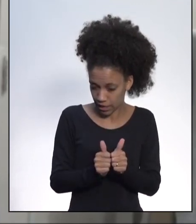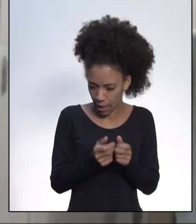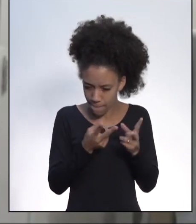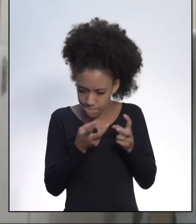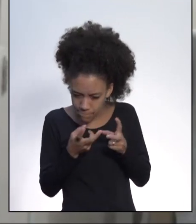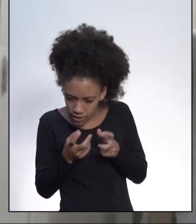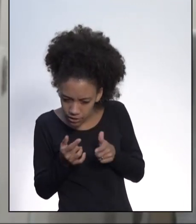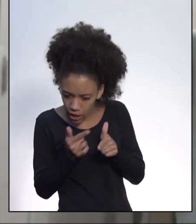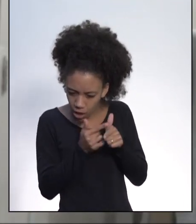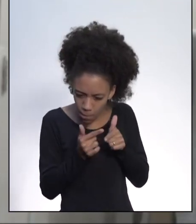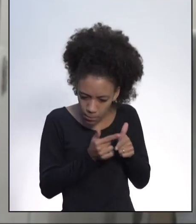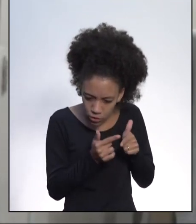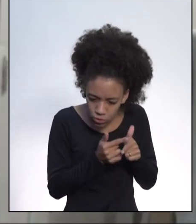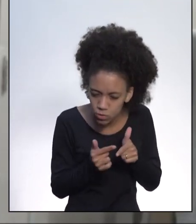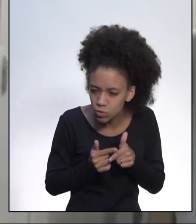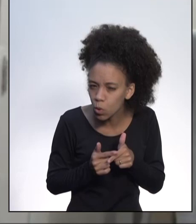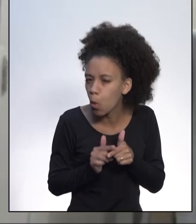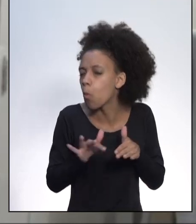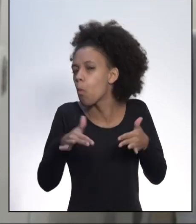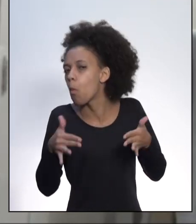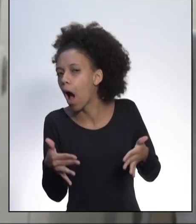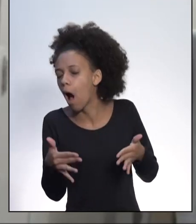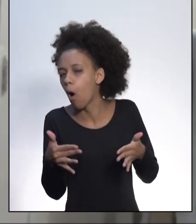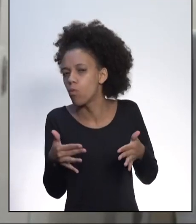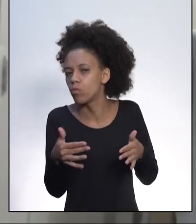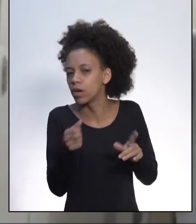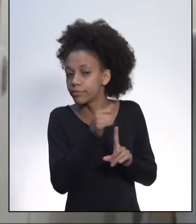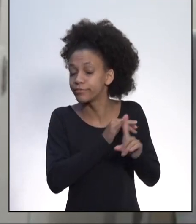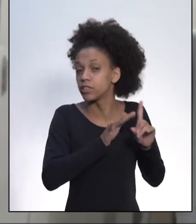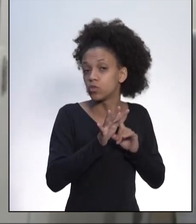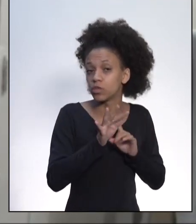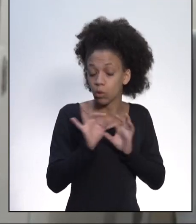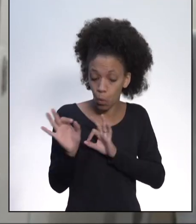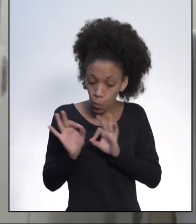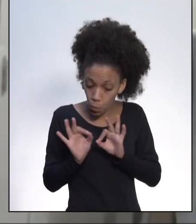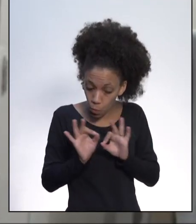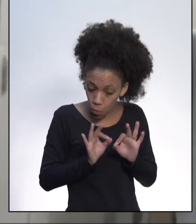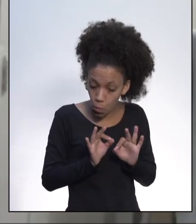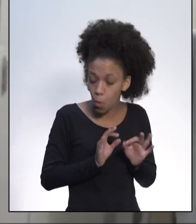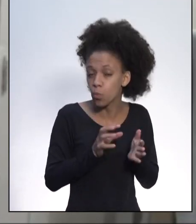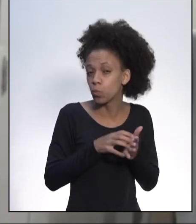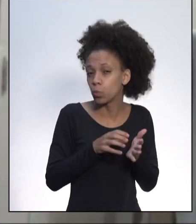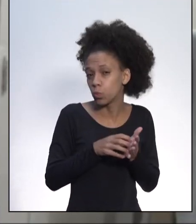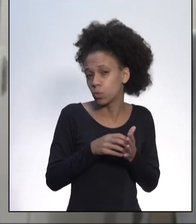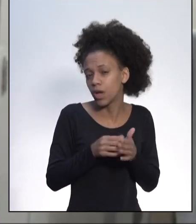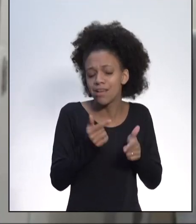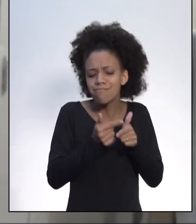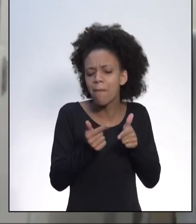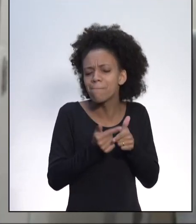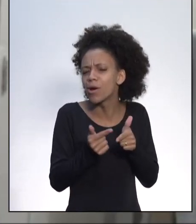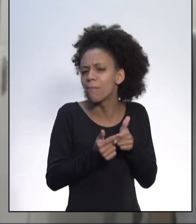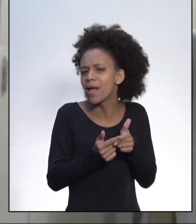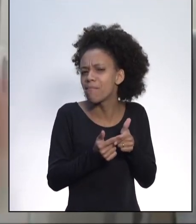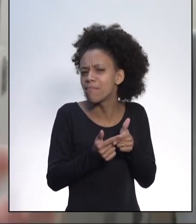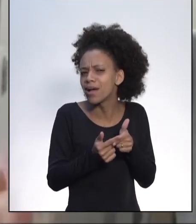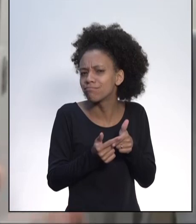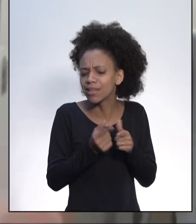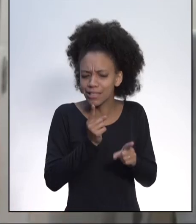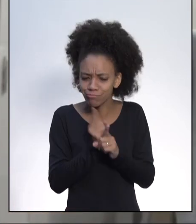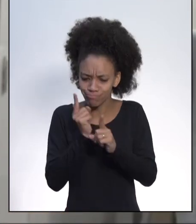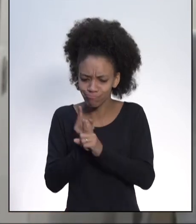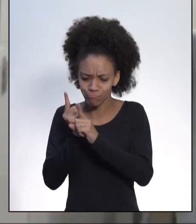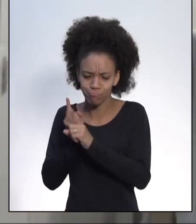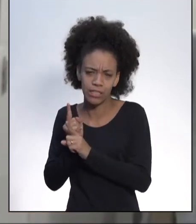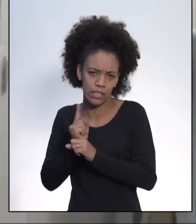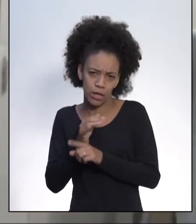problemas da sua sociedade, como eu falei, do organismo que você vive. que problemas a minha sociedade, o meu bairro,